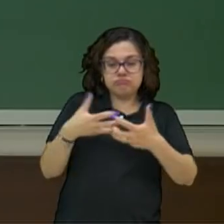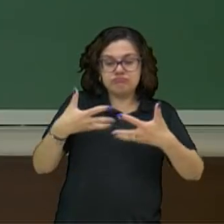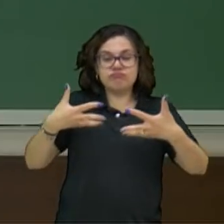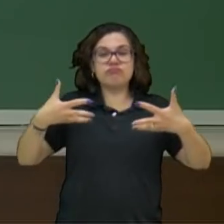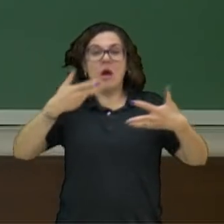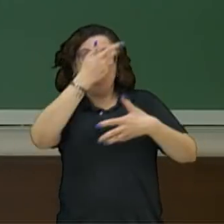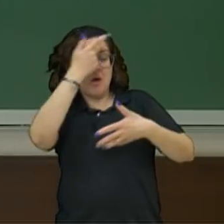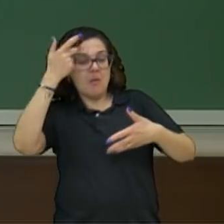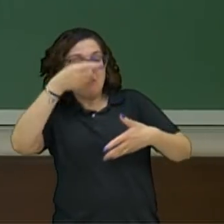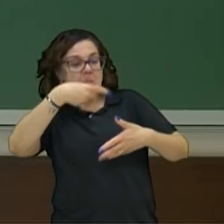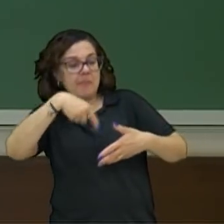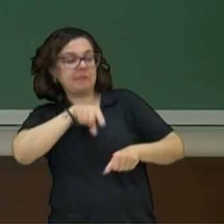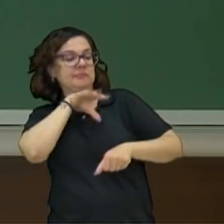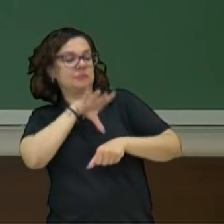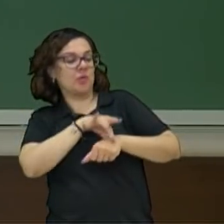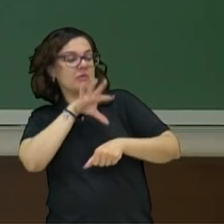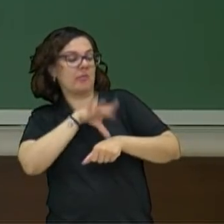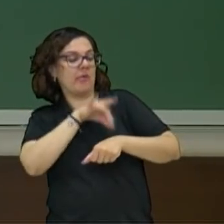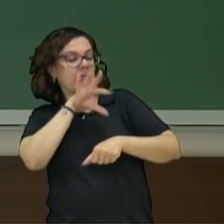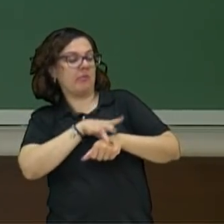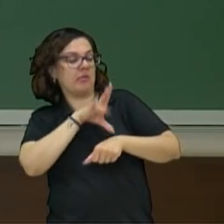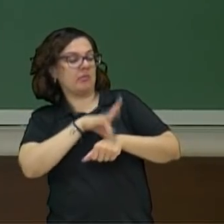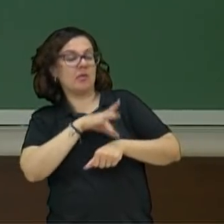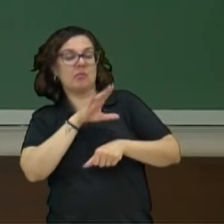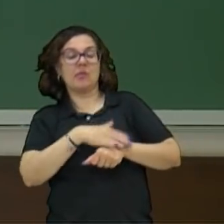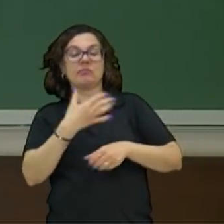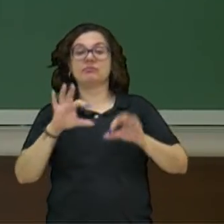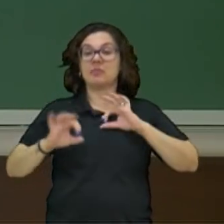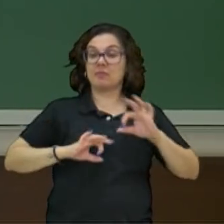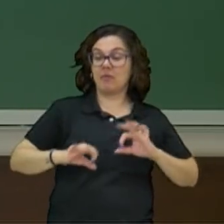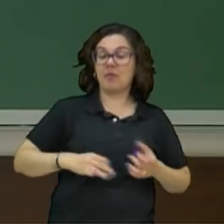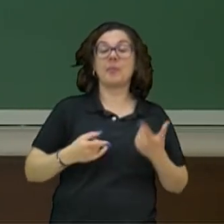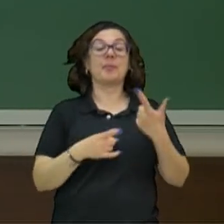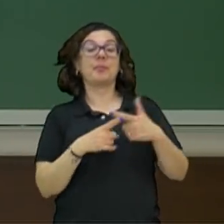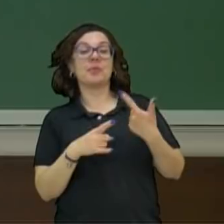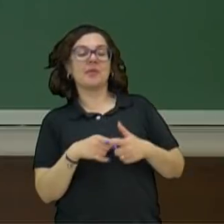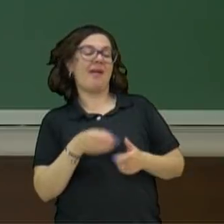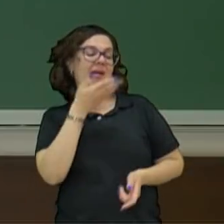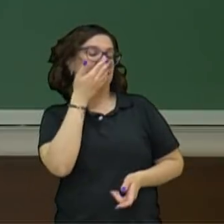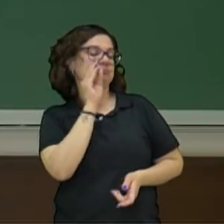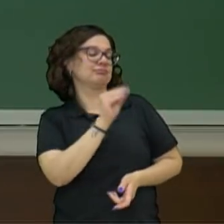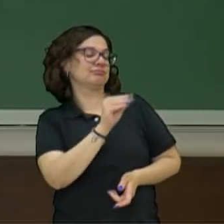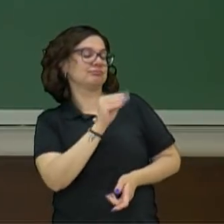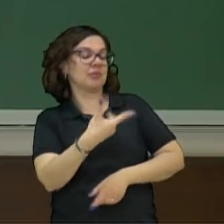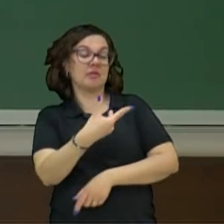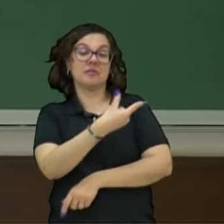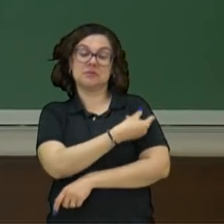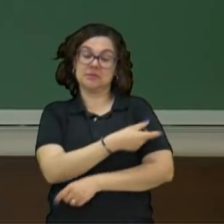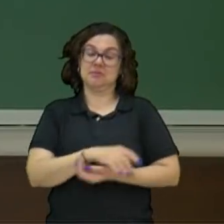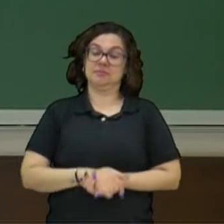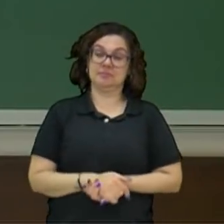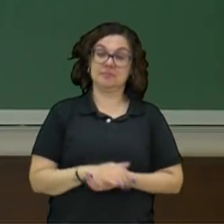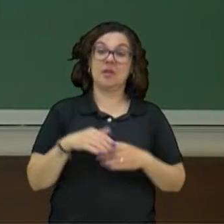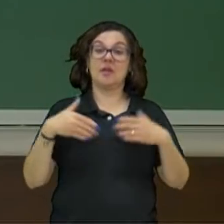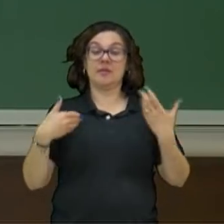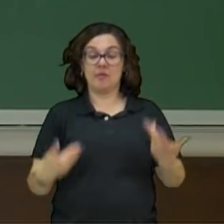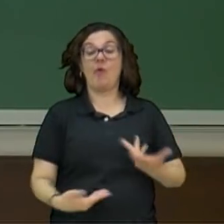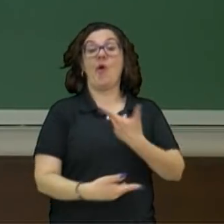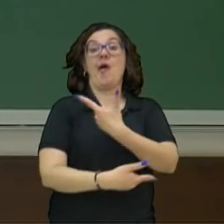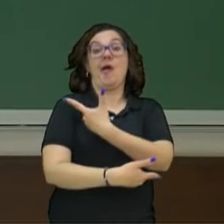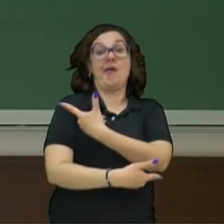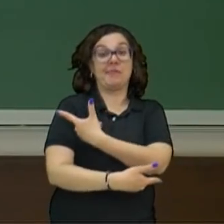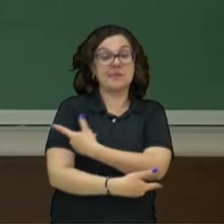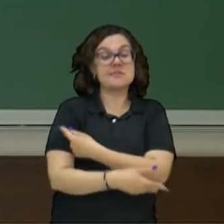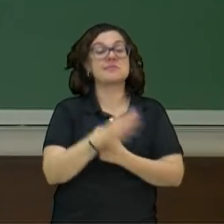aparecer vários casos aí de sarampo? Porque as pessoas deixaram de se vacinar. Então, a vacinação é